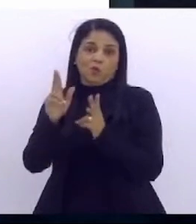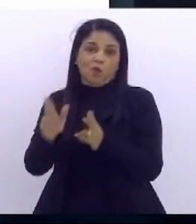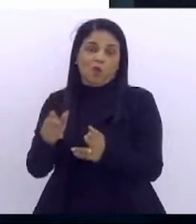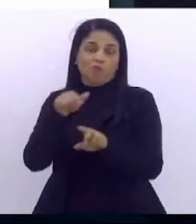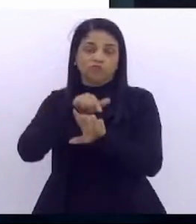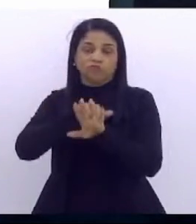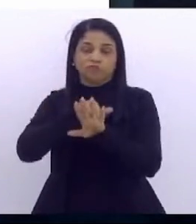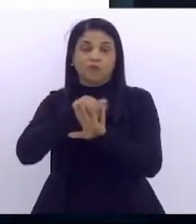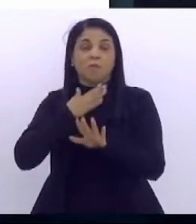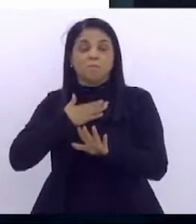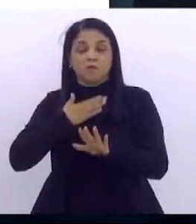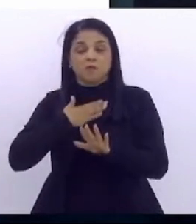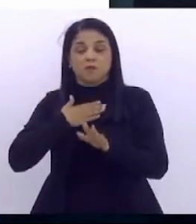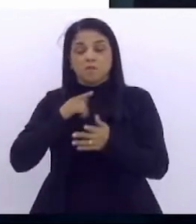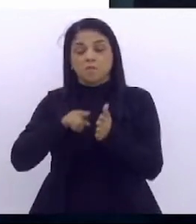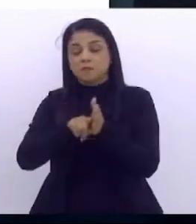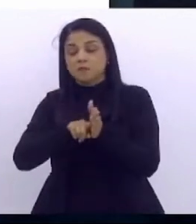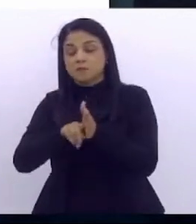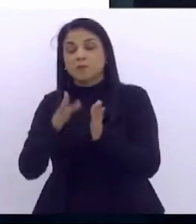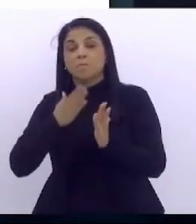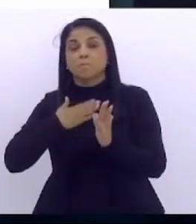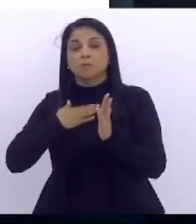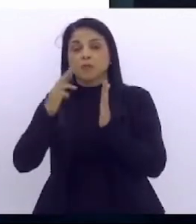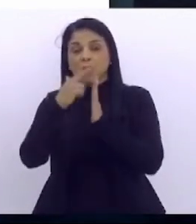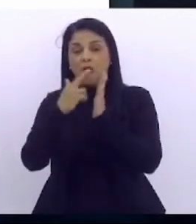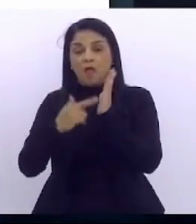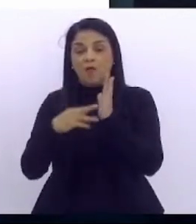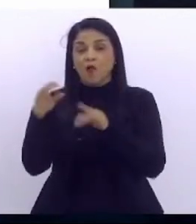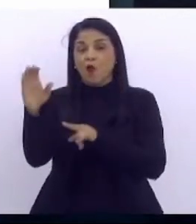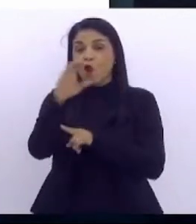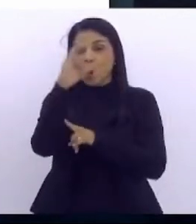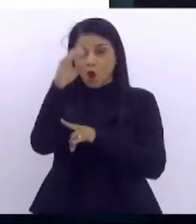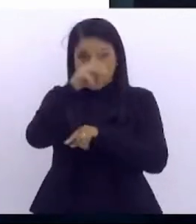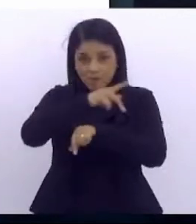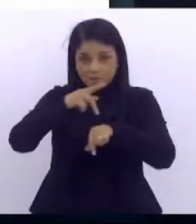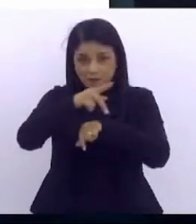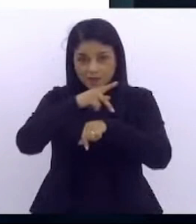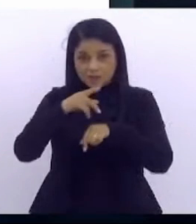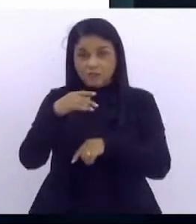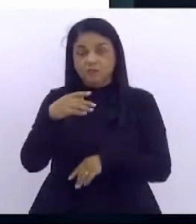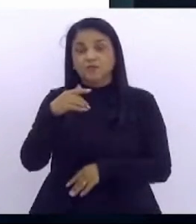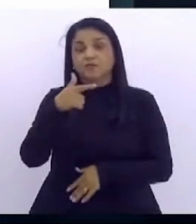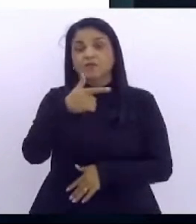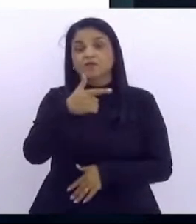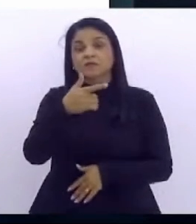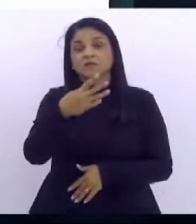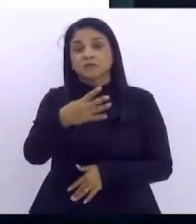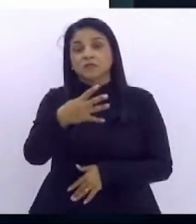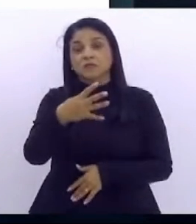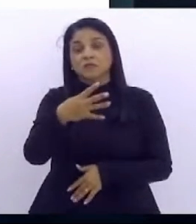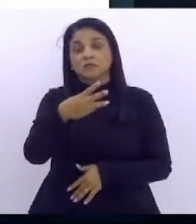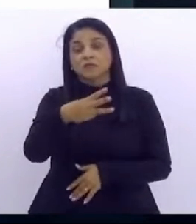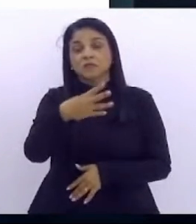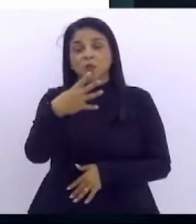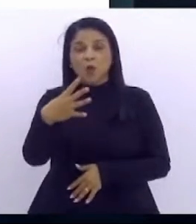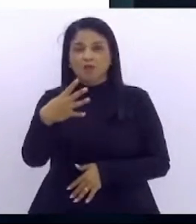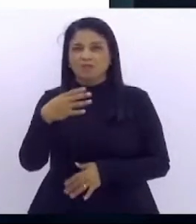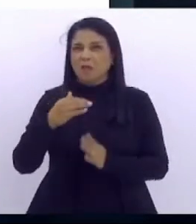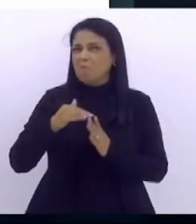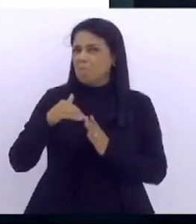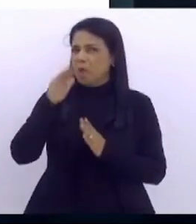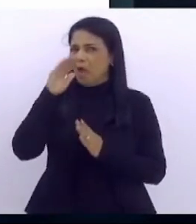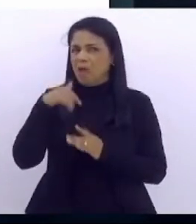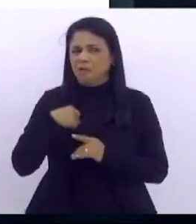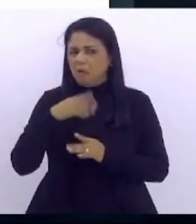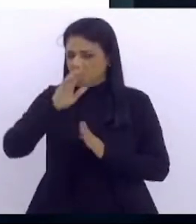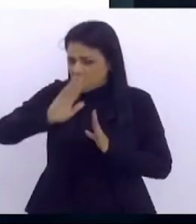a lógica deles. Eles fizeram uma pesquisa lá na Colômbia que dizia que era 34% espontâneo. Acharam que era muito. Não, bota 25. A